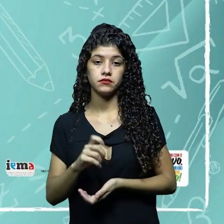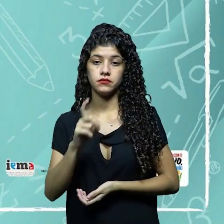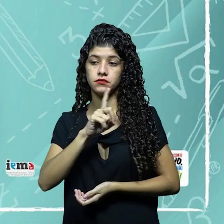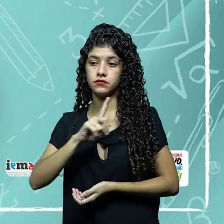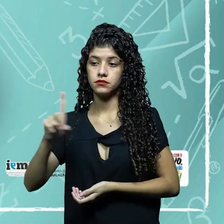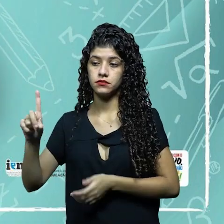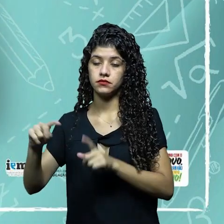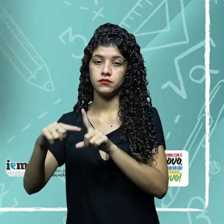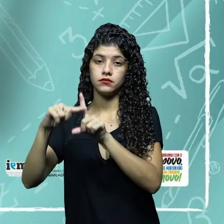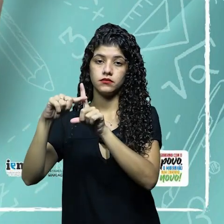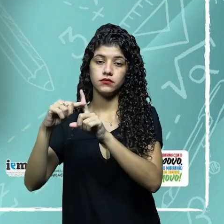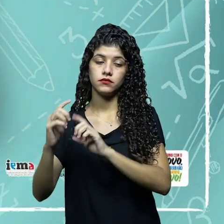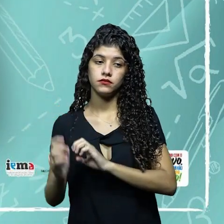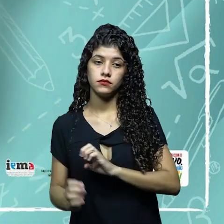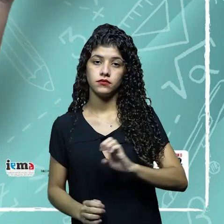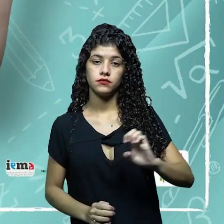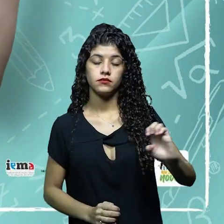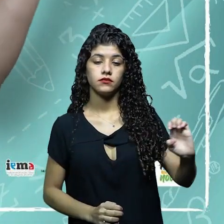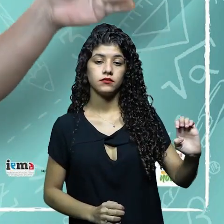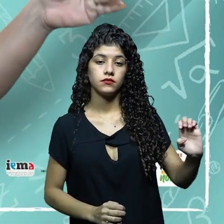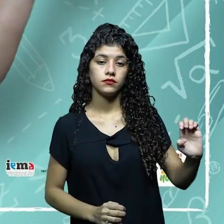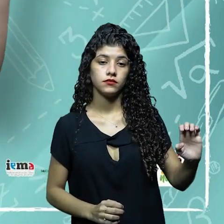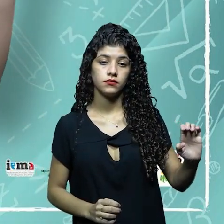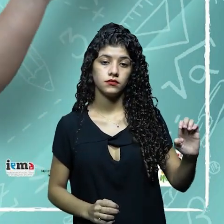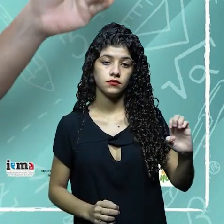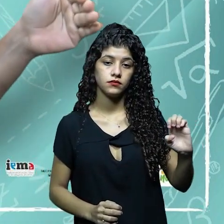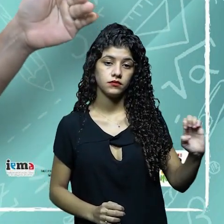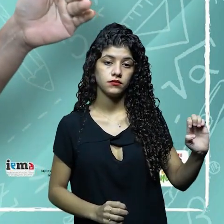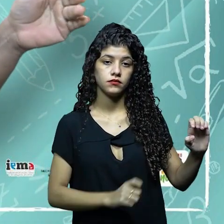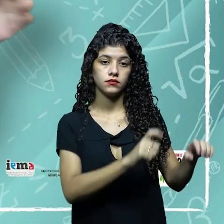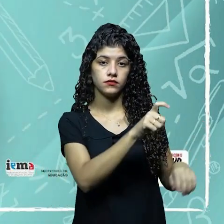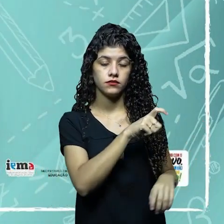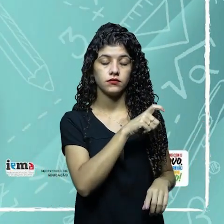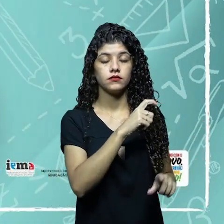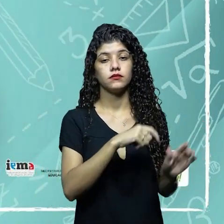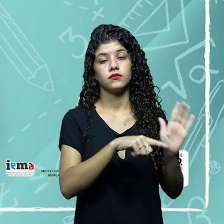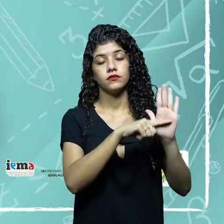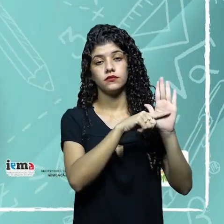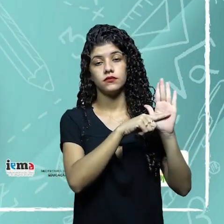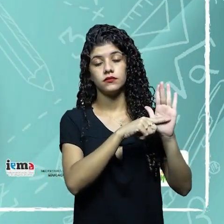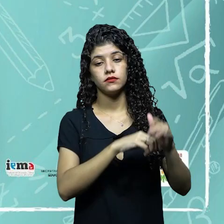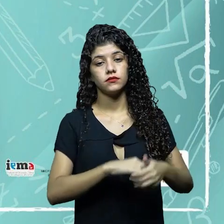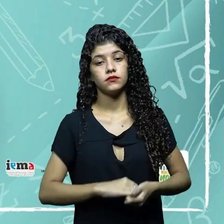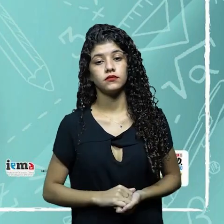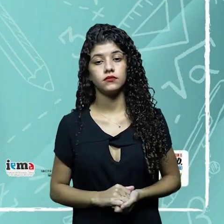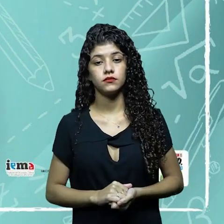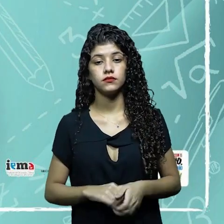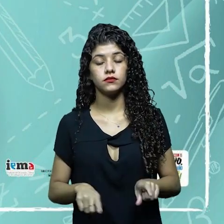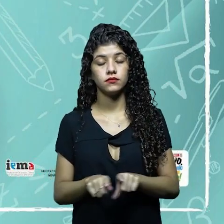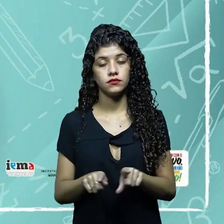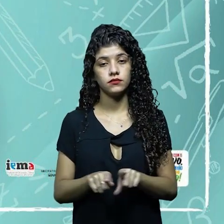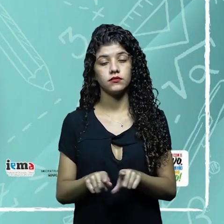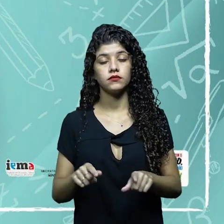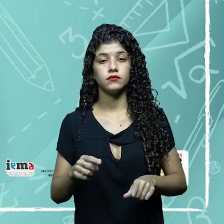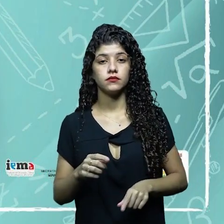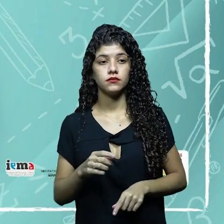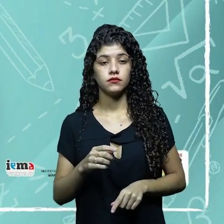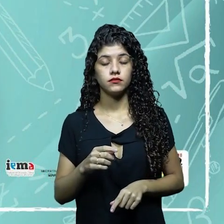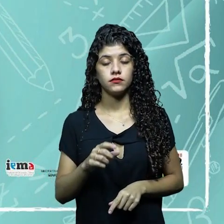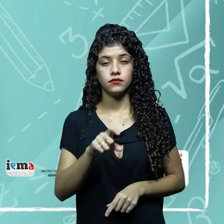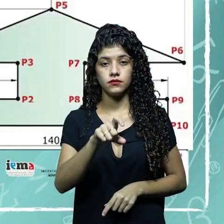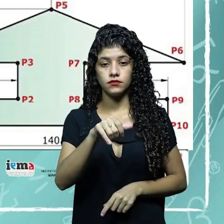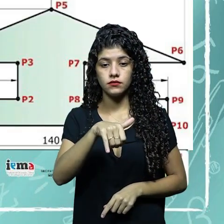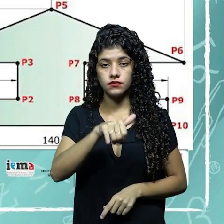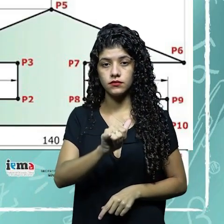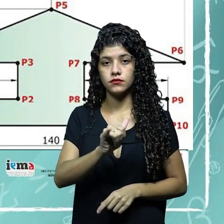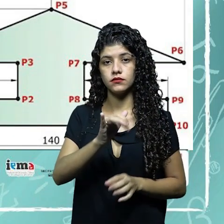positivo. Se for para a direita, para a esquerda no X, é negativo. Da mesma forma, o Y. Para cima é o positivo e para baixo